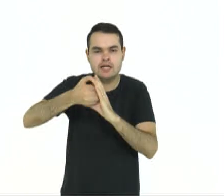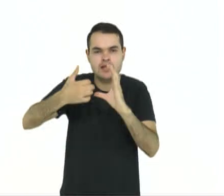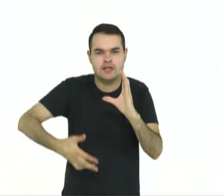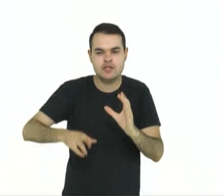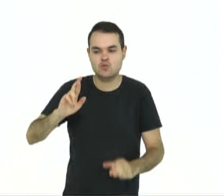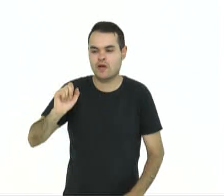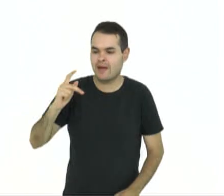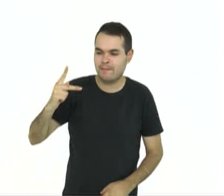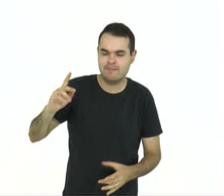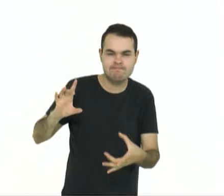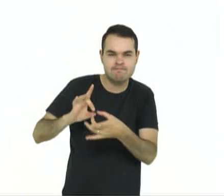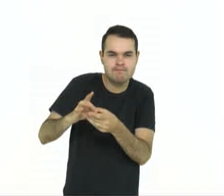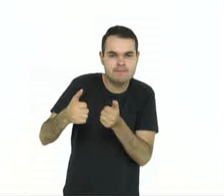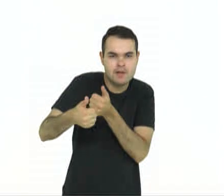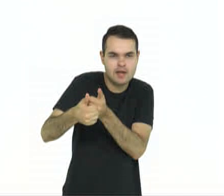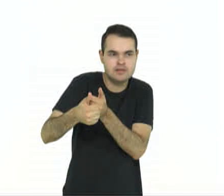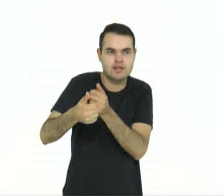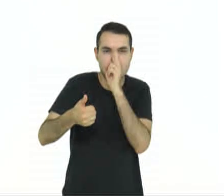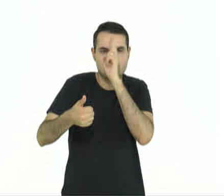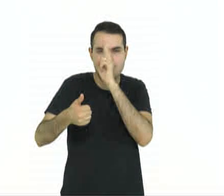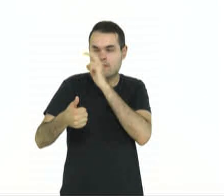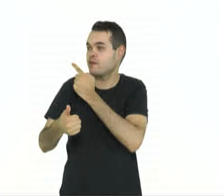rap. Se lembra que falou aqui?